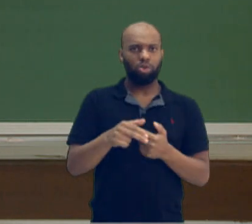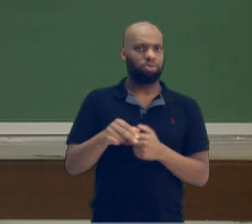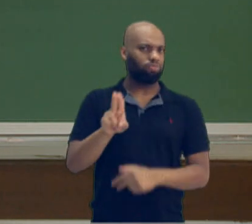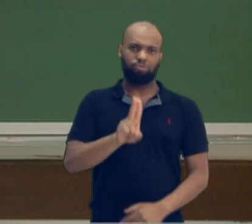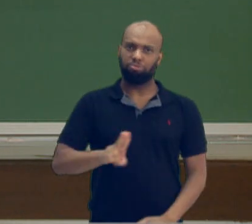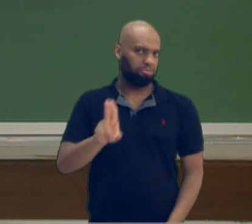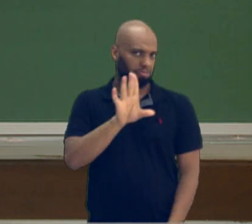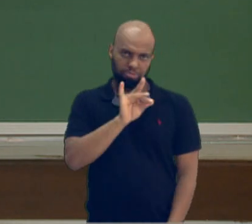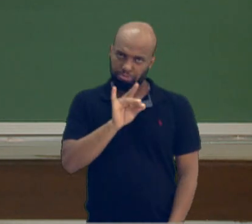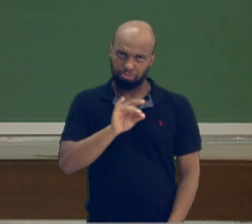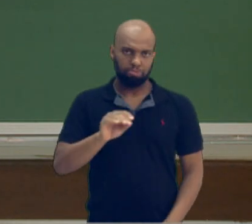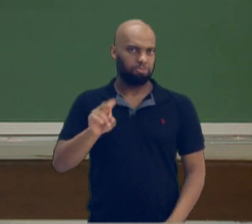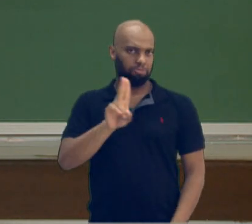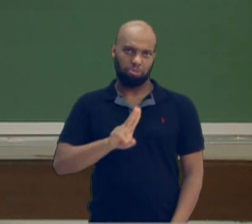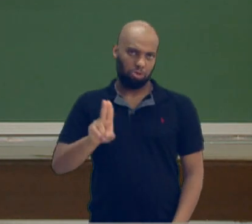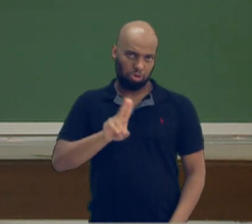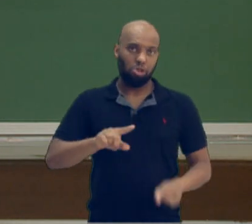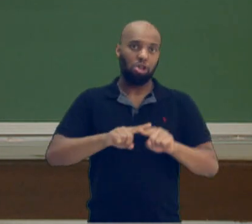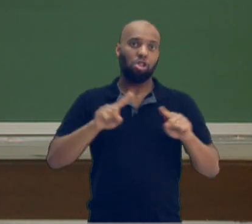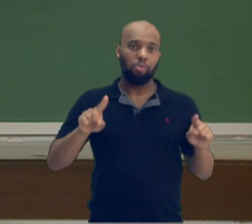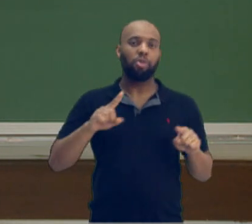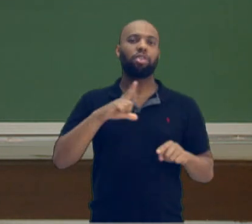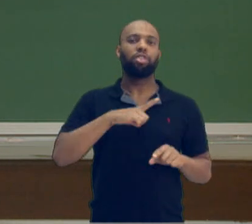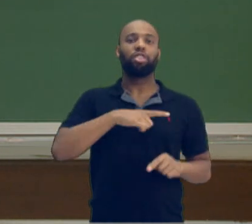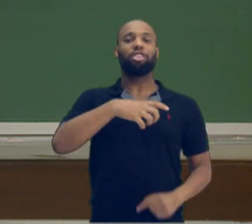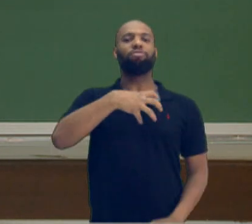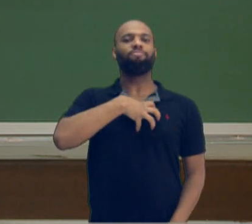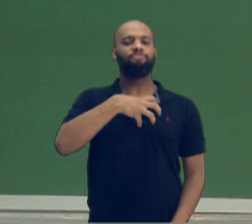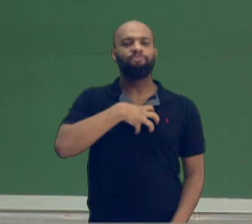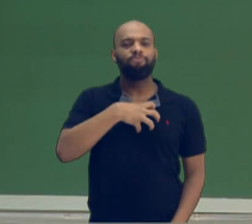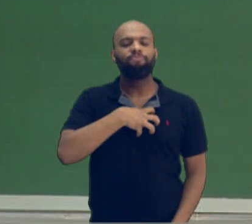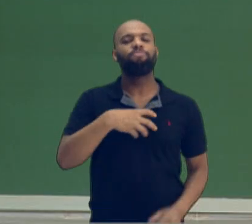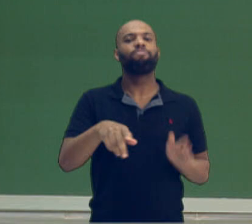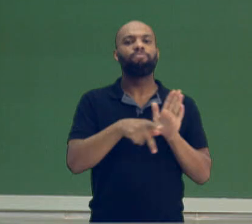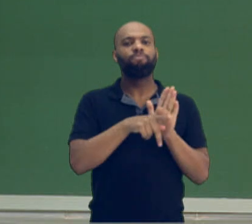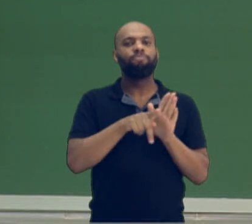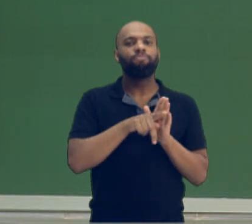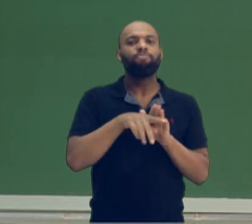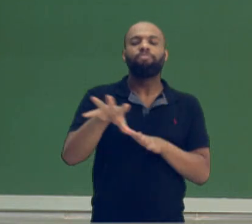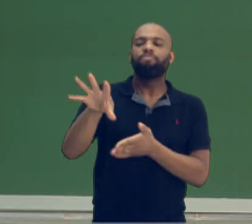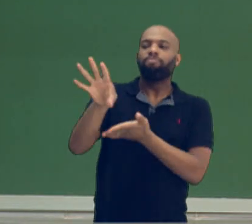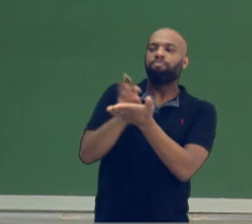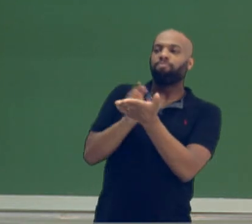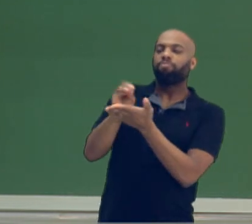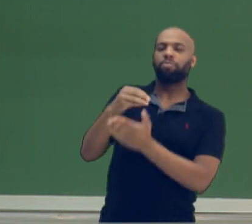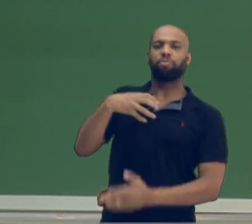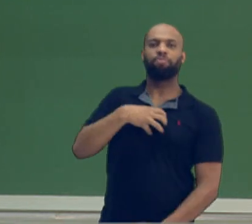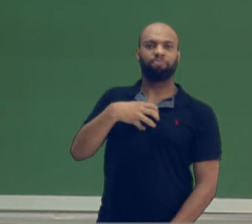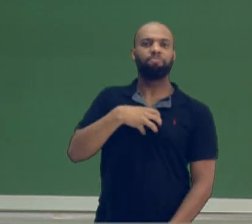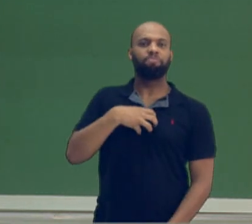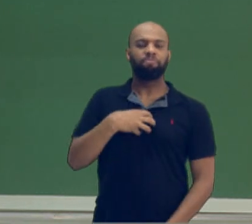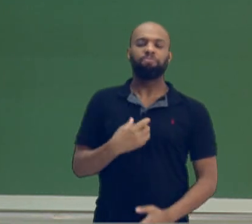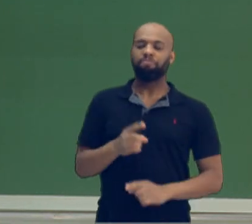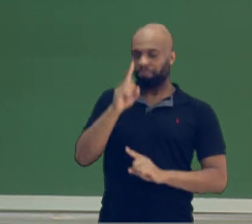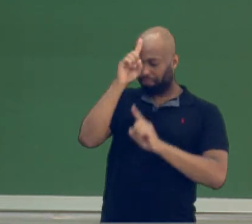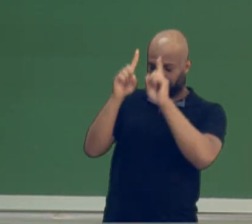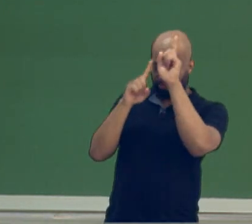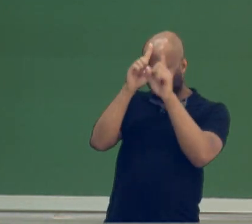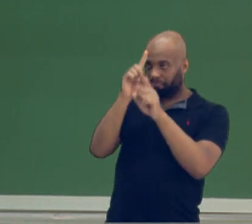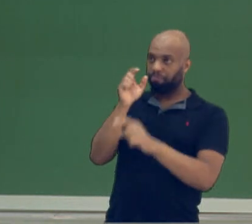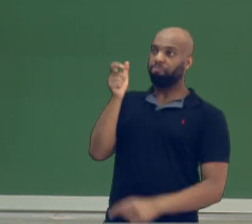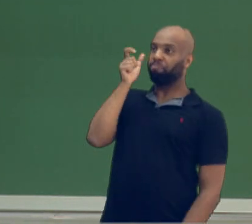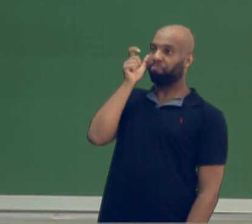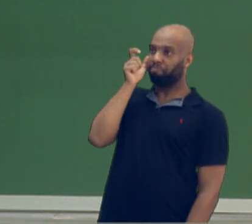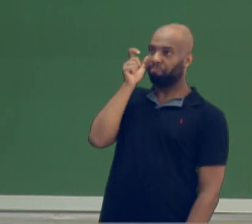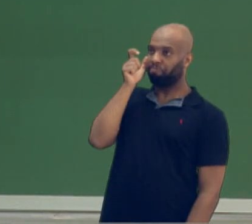cola, rejunte, mas que ela levou obras para a sala de aula para se inspirar e criar. Lembra que eu falei para vocês que a gente pode